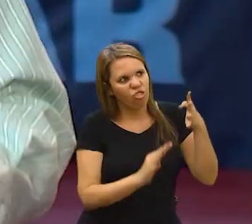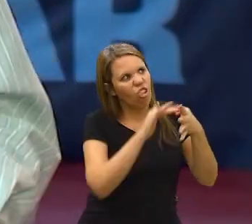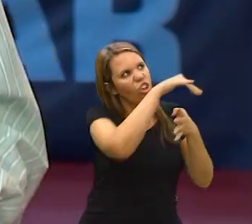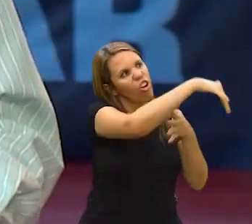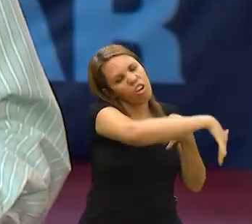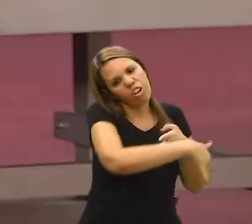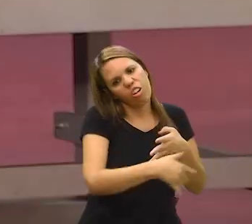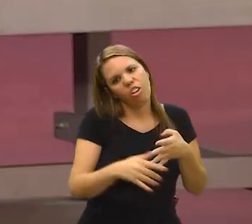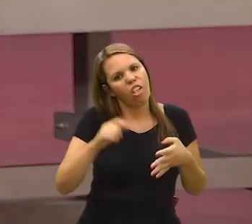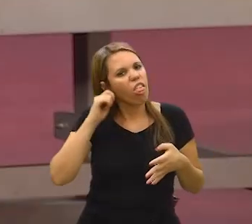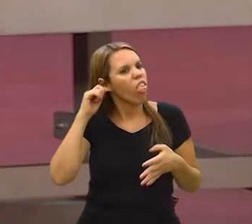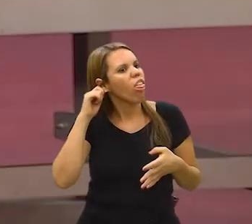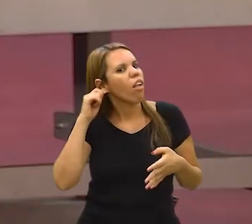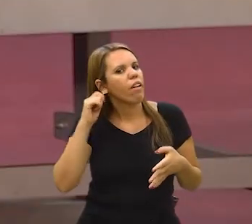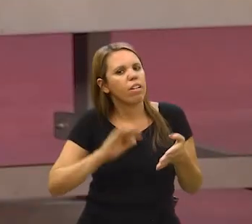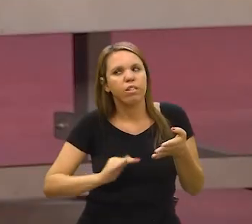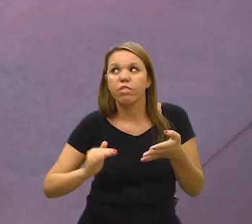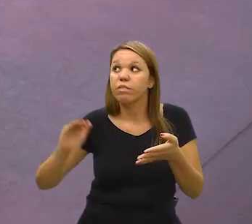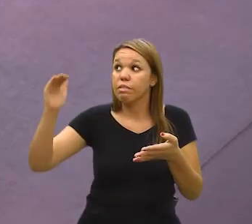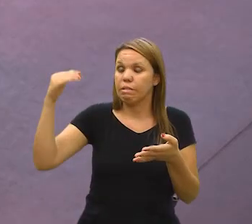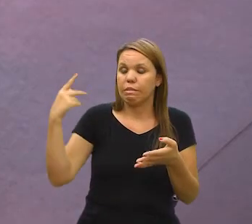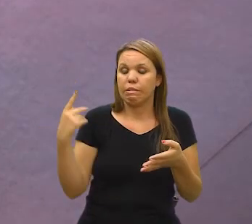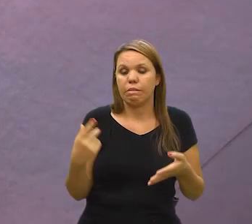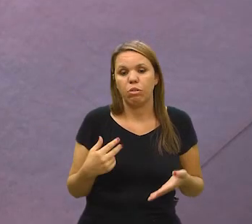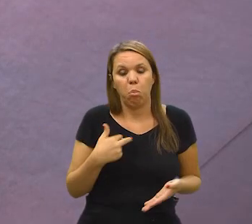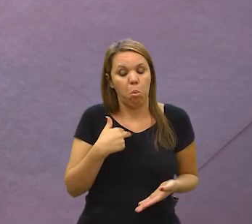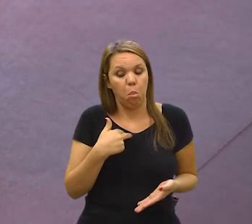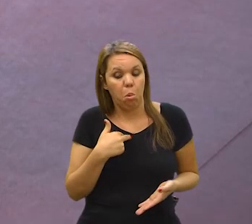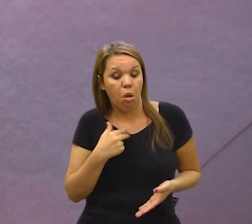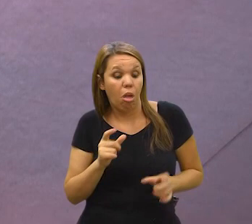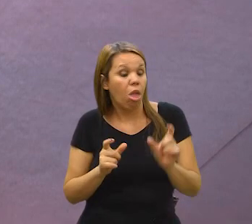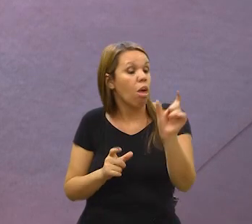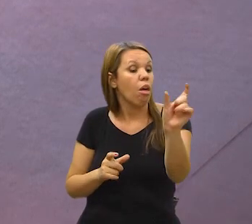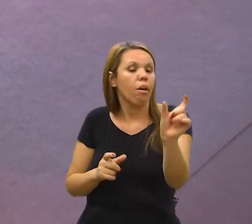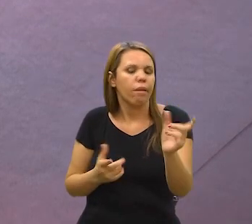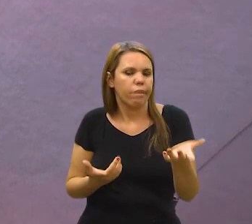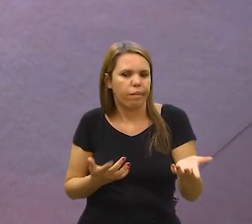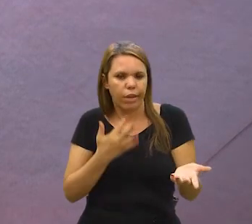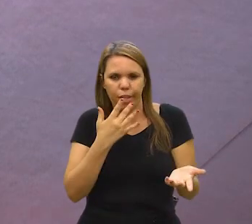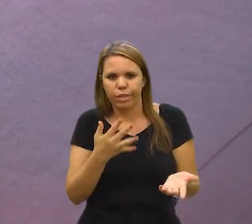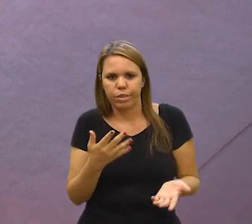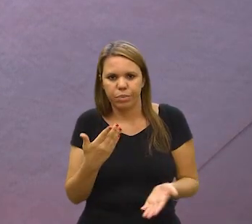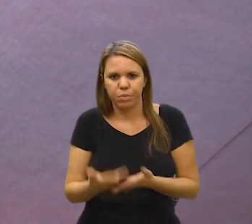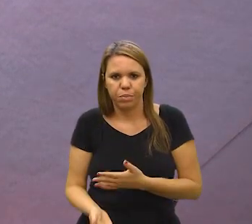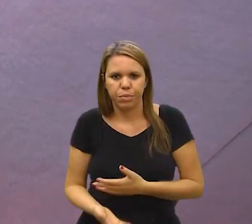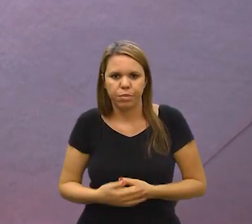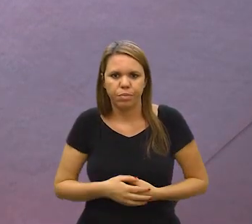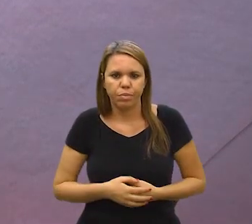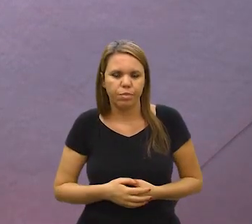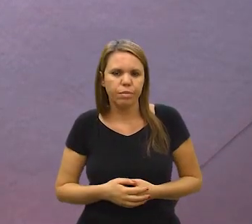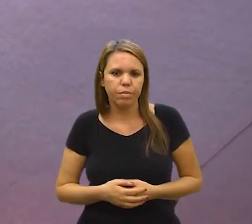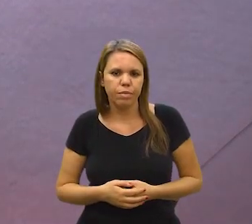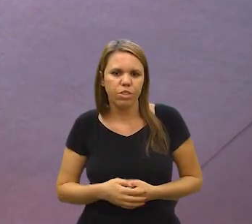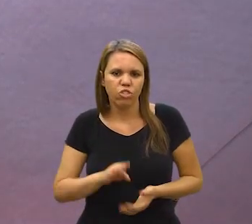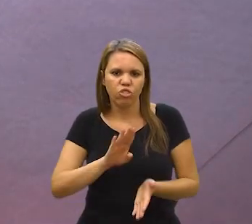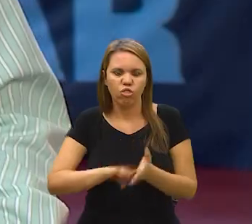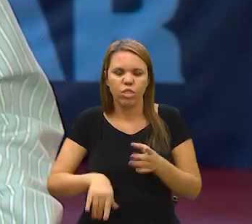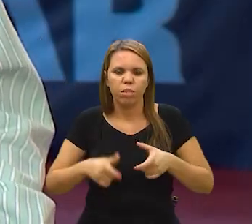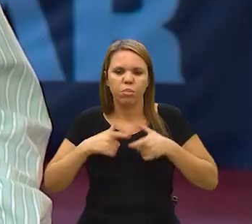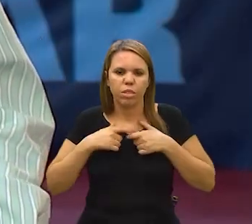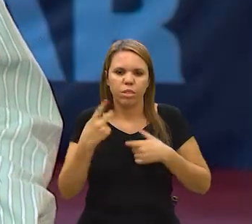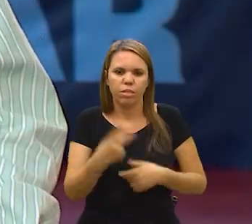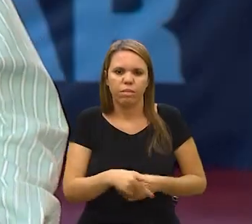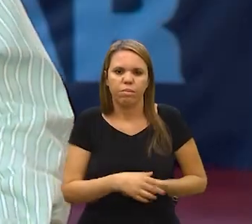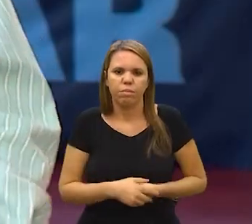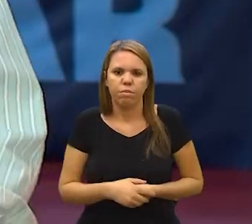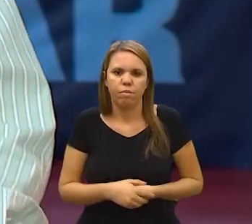você toma cartão. Nossa, já pensou se subir só na escadinha, já leva cartão, já. Se fosse assim, eu tava perdido. Você tava perdido, você não ia tirar a medalha